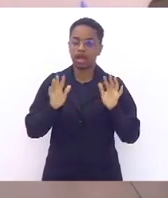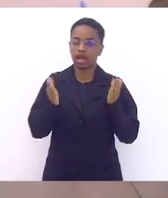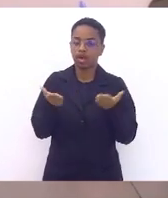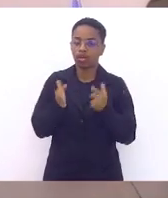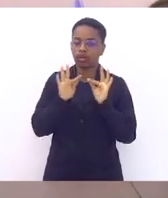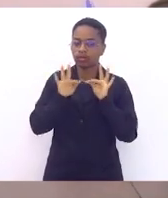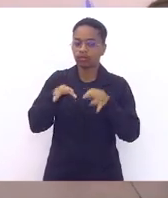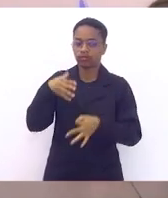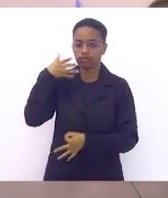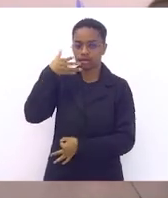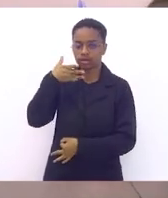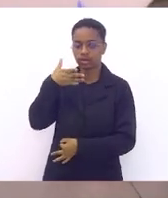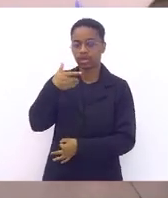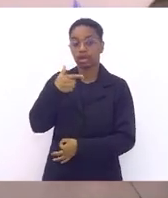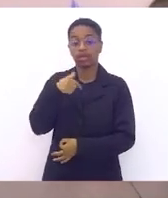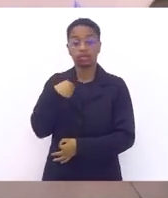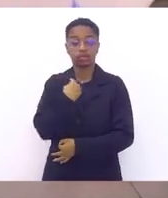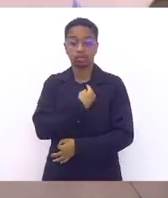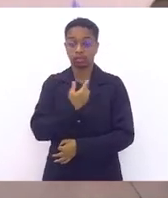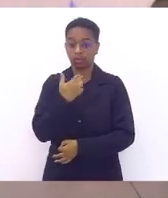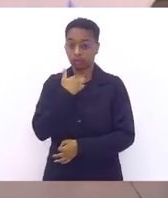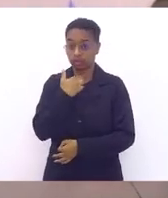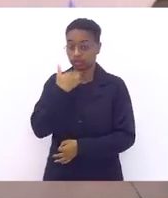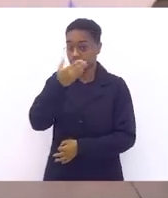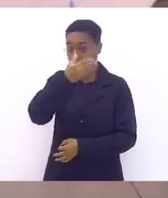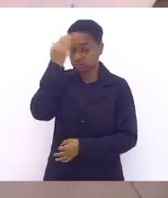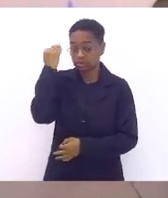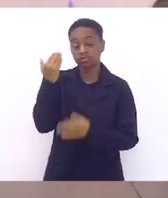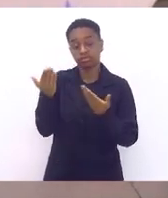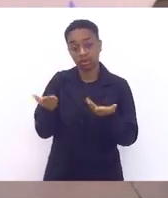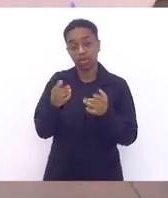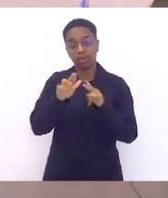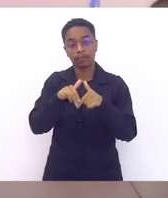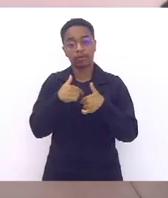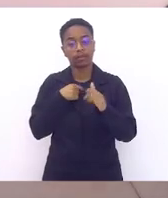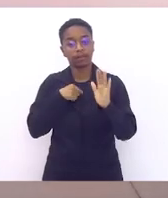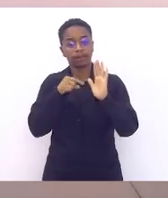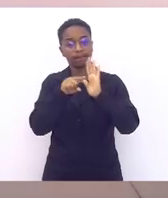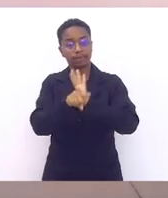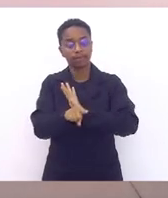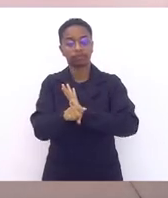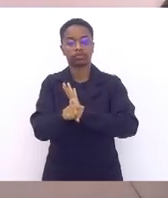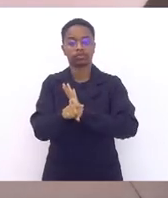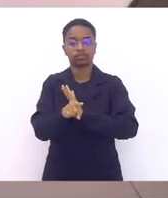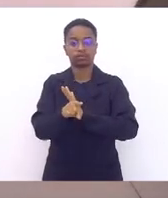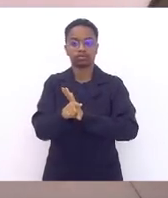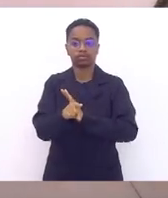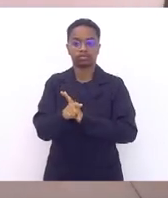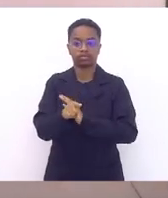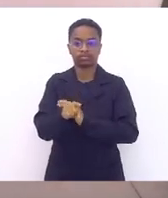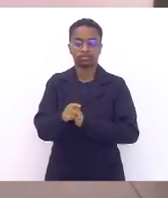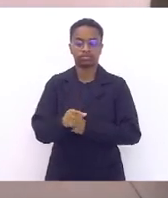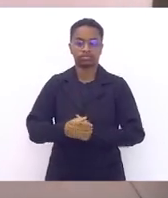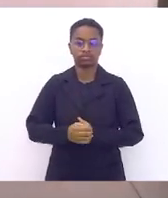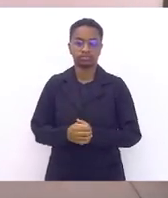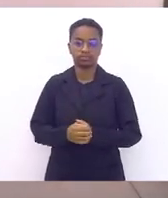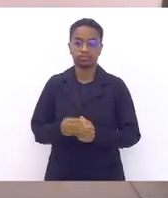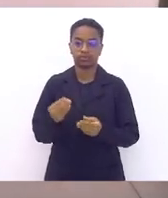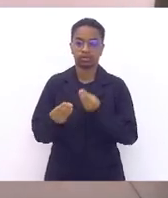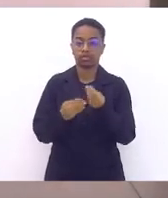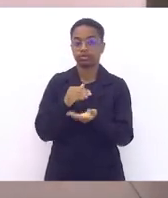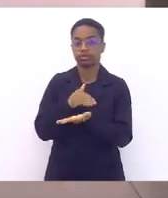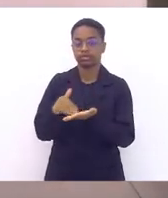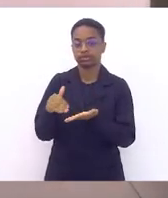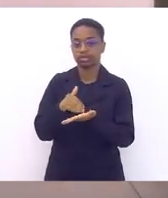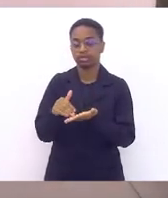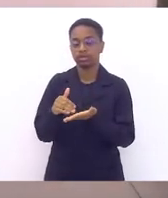nós não podemos perder de vista, e também aí a minha pergunta à representação da secretaria, e quero